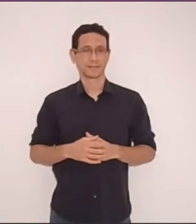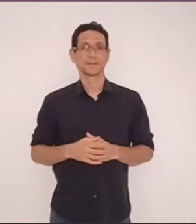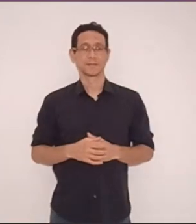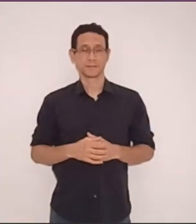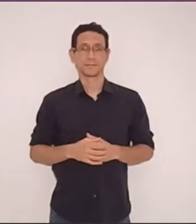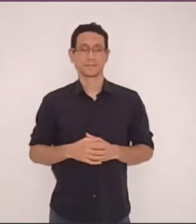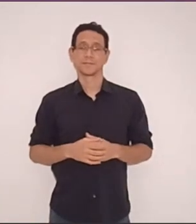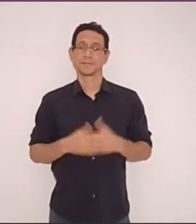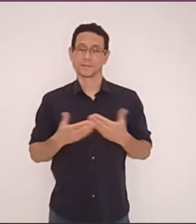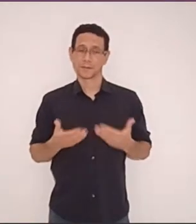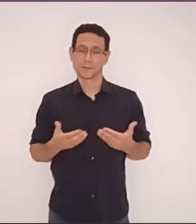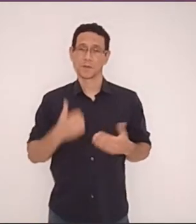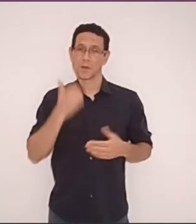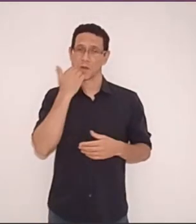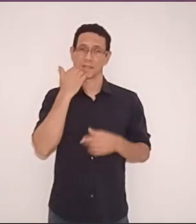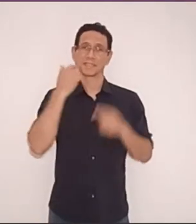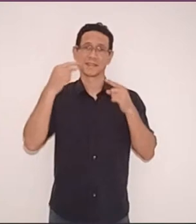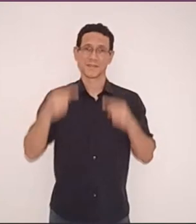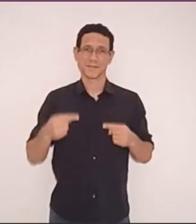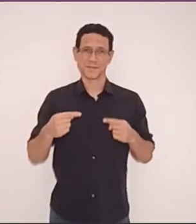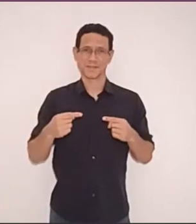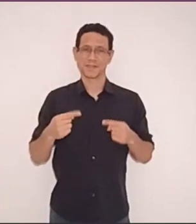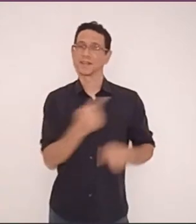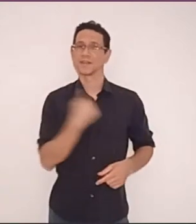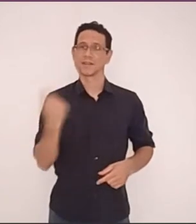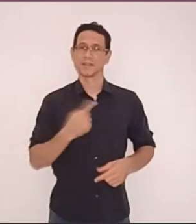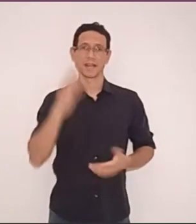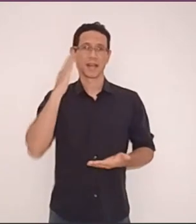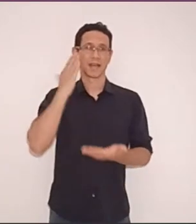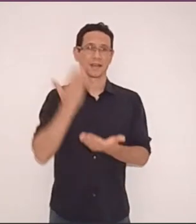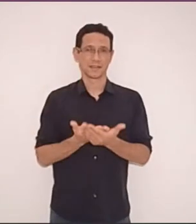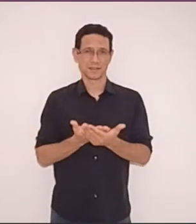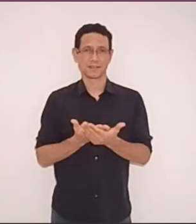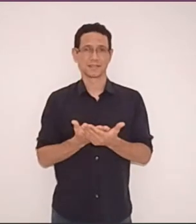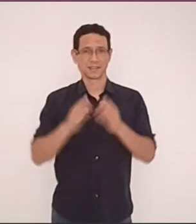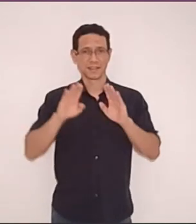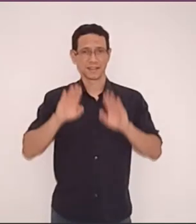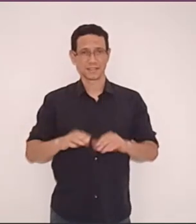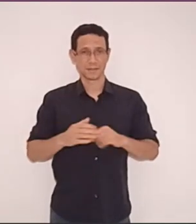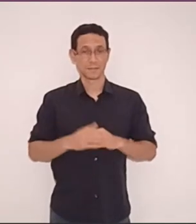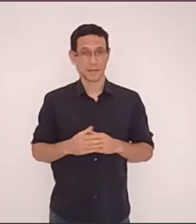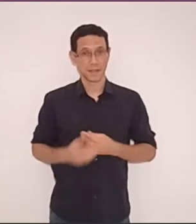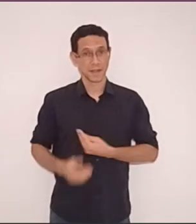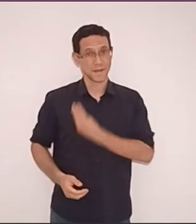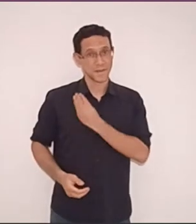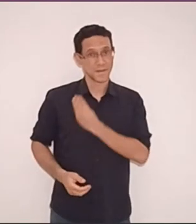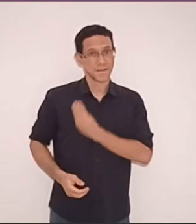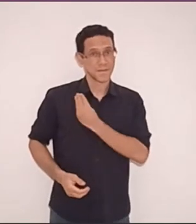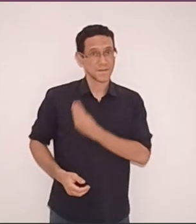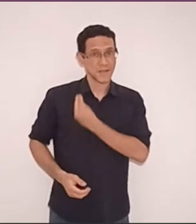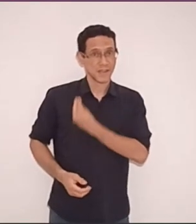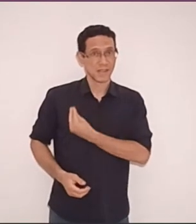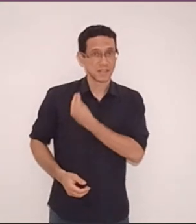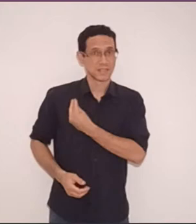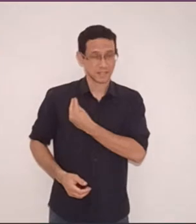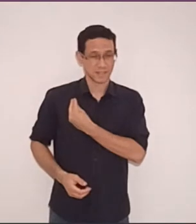tem um pouco assim não é a favor da vida